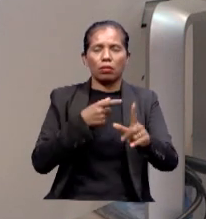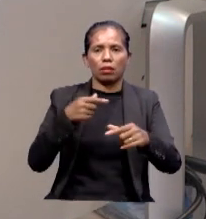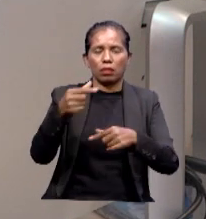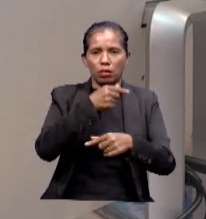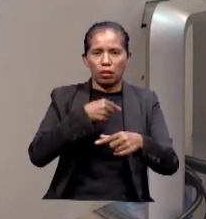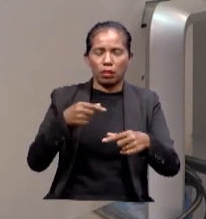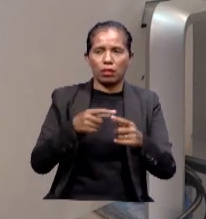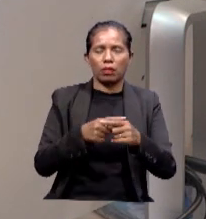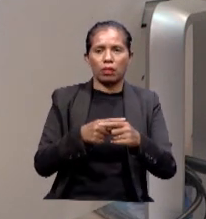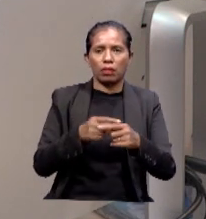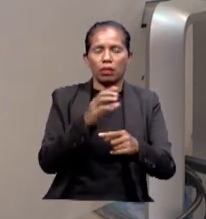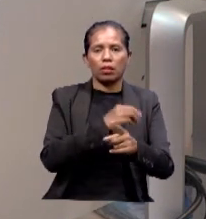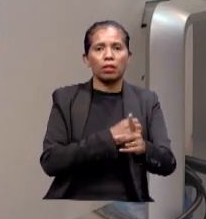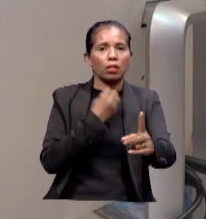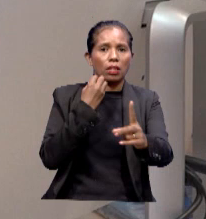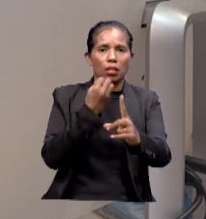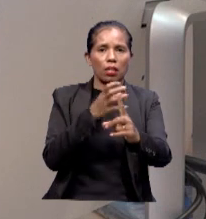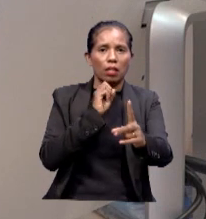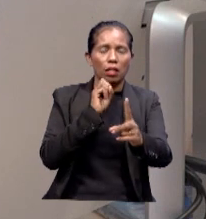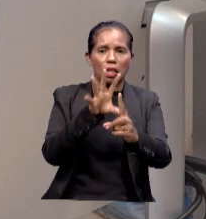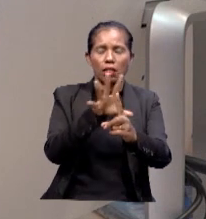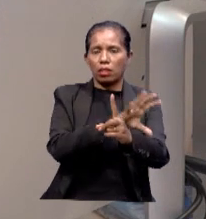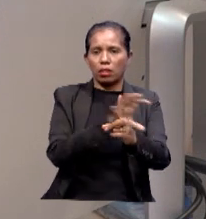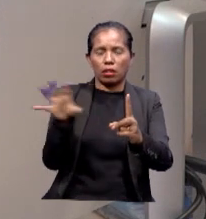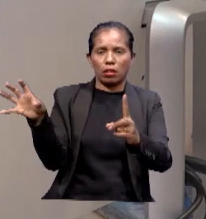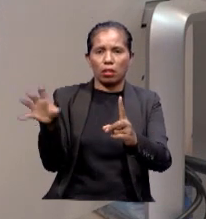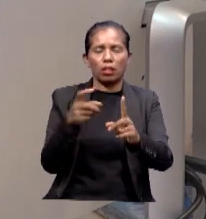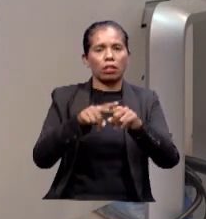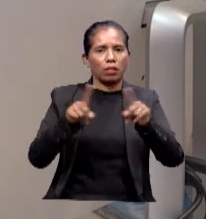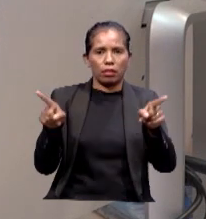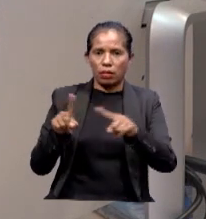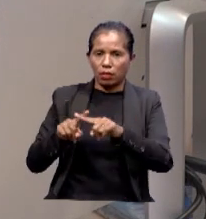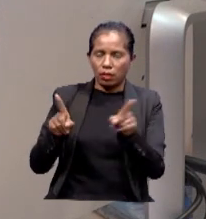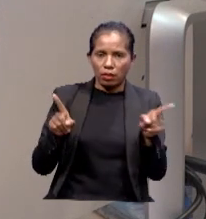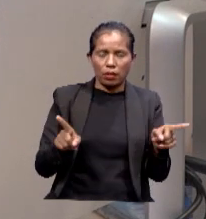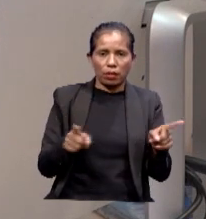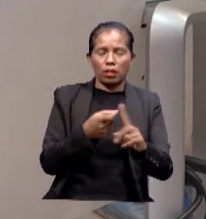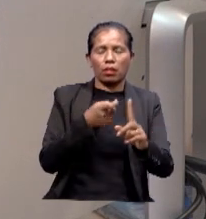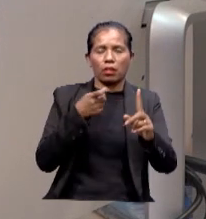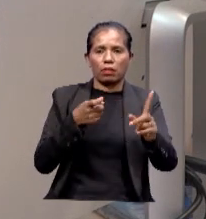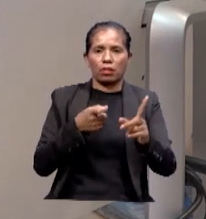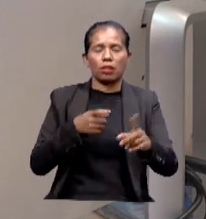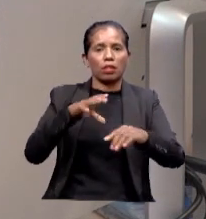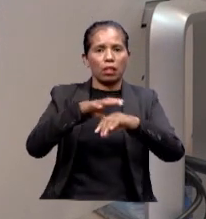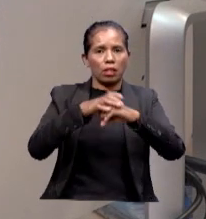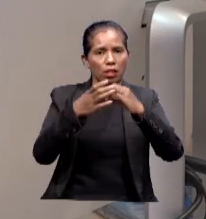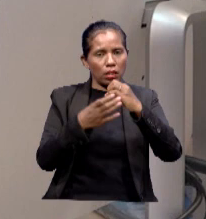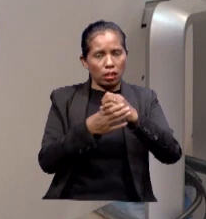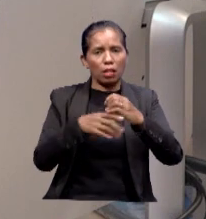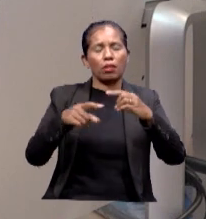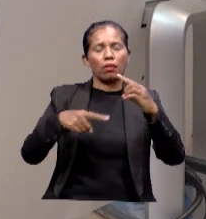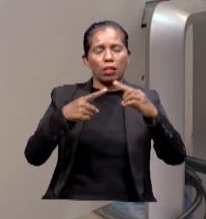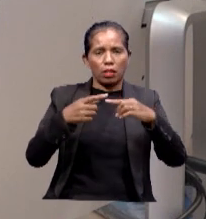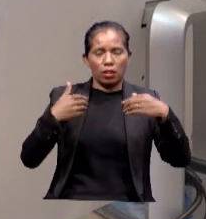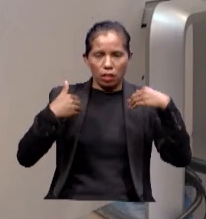anin ninia surge ne husi a diferença ka variação pressão atmosférica ninian o hira aning ne